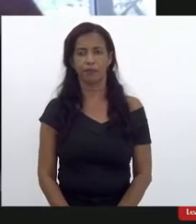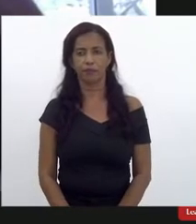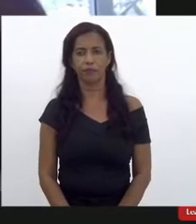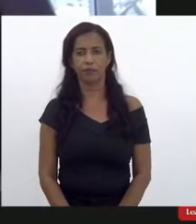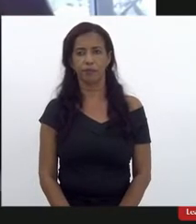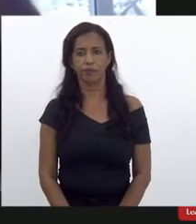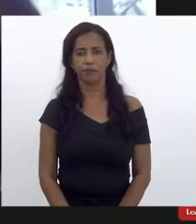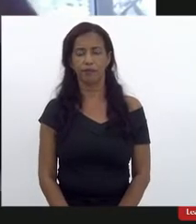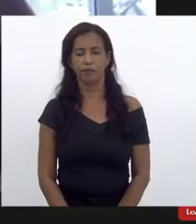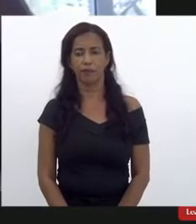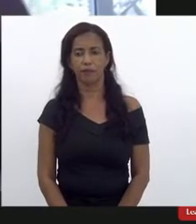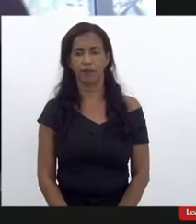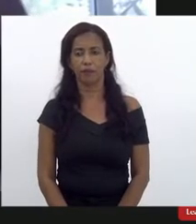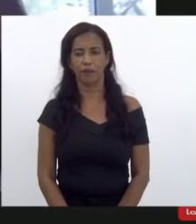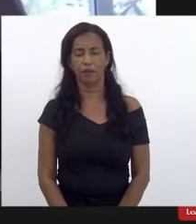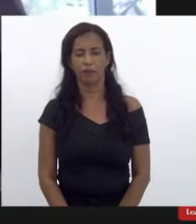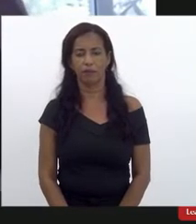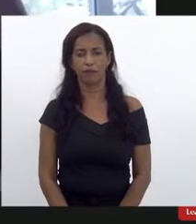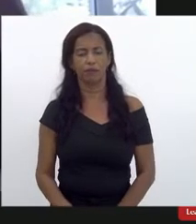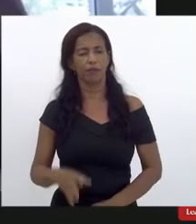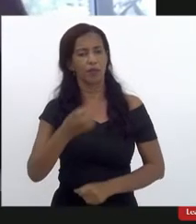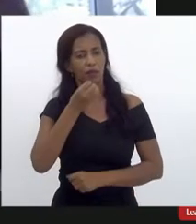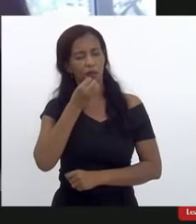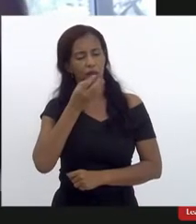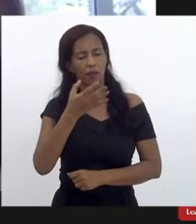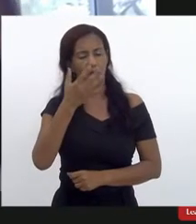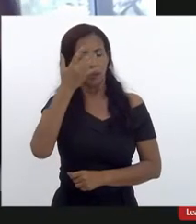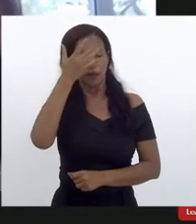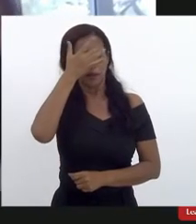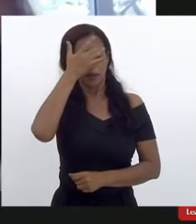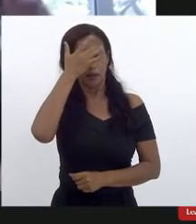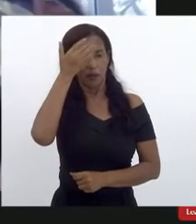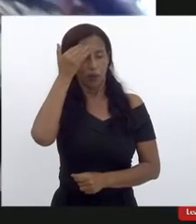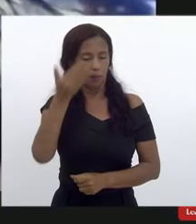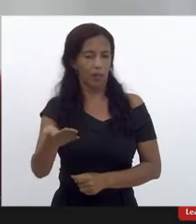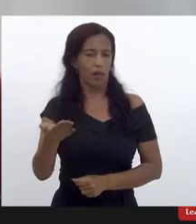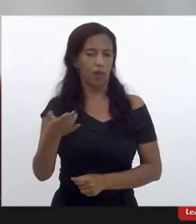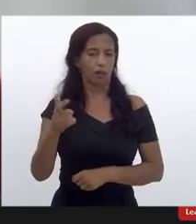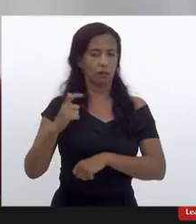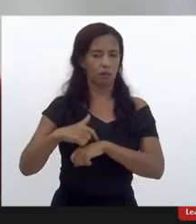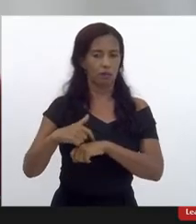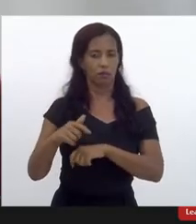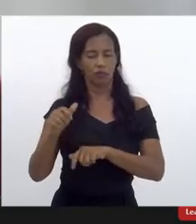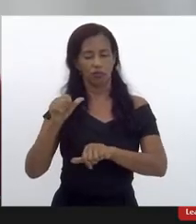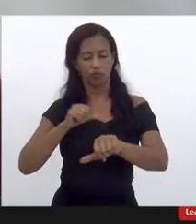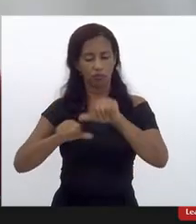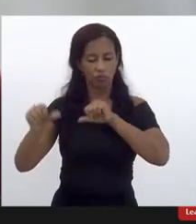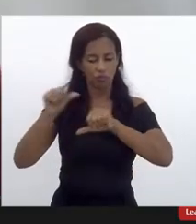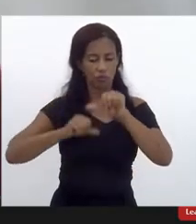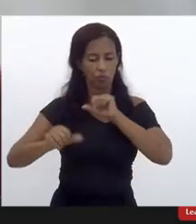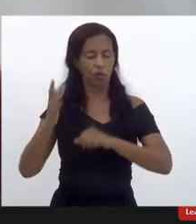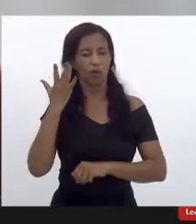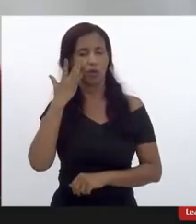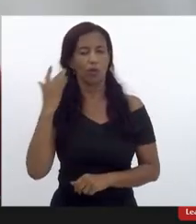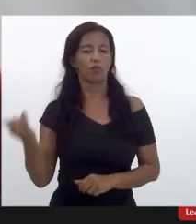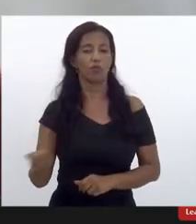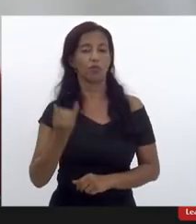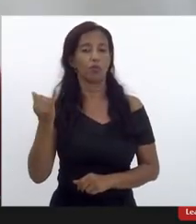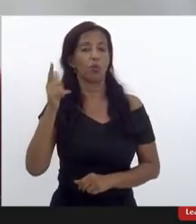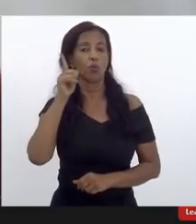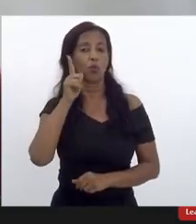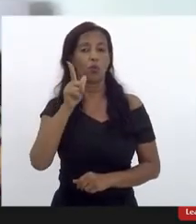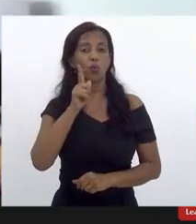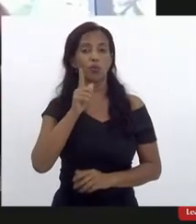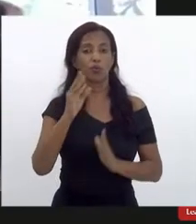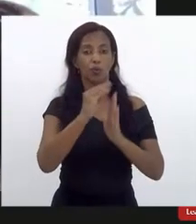Obrigado, presidente. Acho que esse formato é bom, que a gente tem esse momento maior aí de troca. E acho que é importante a gente conseguir construir